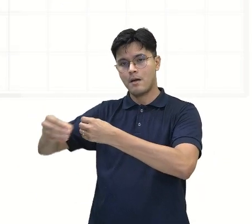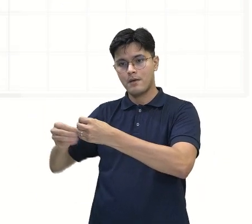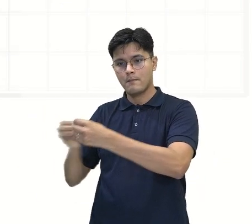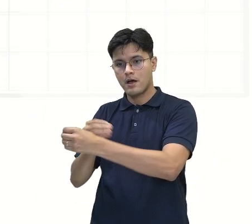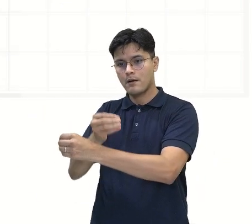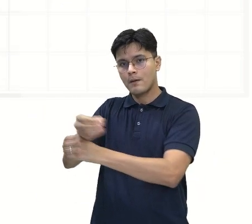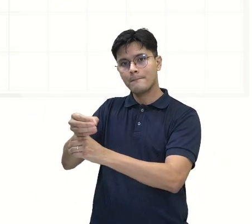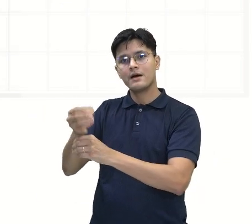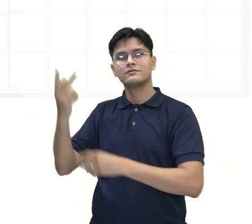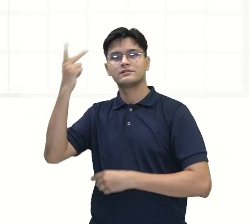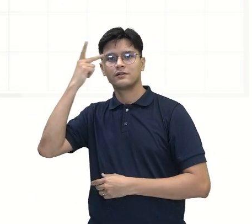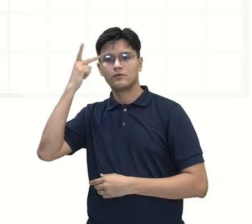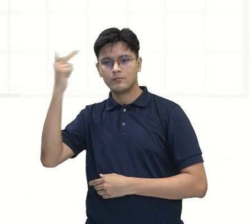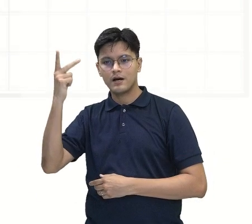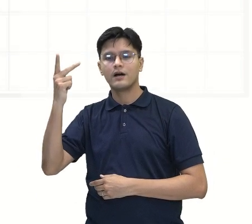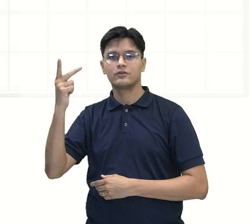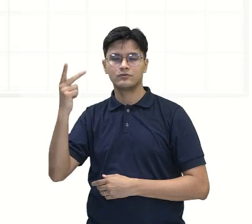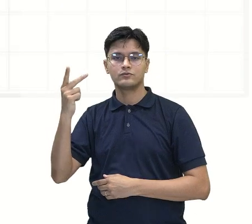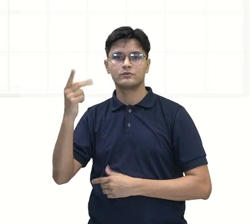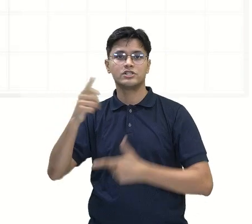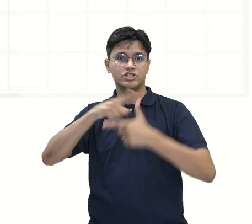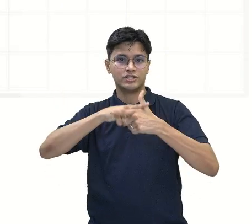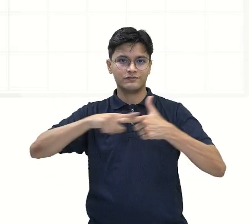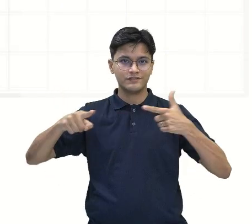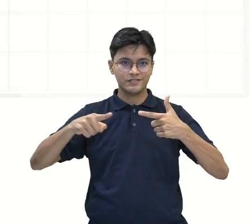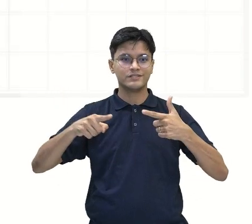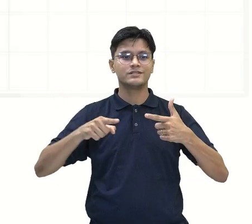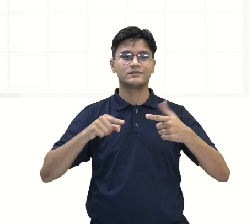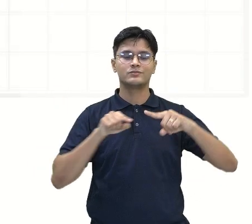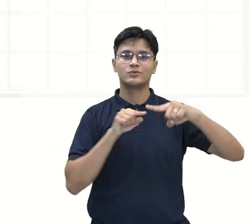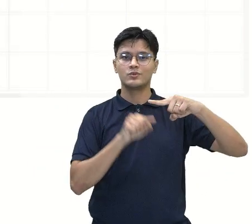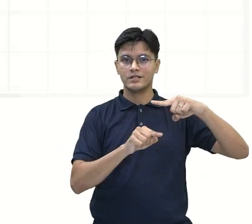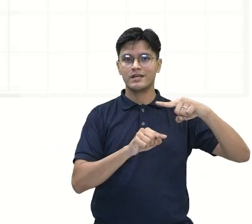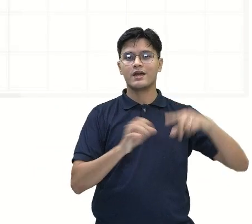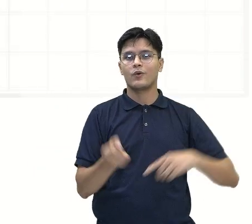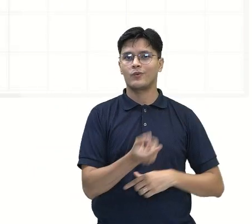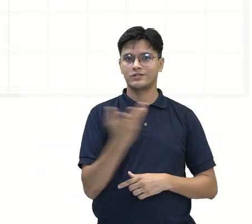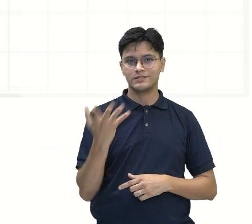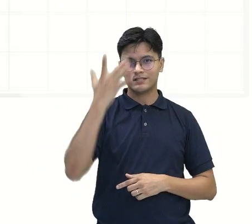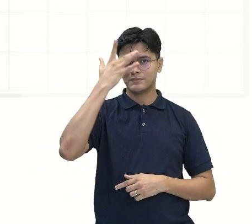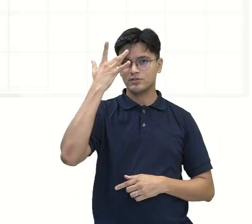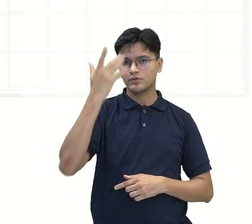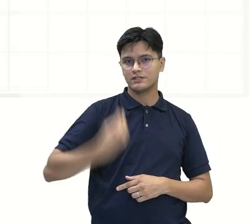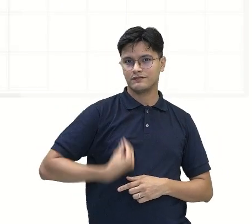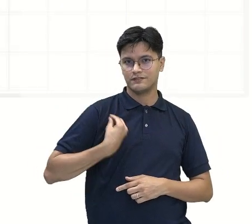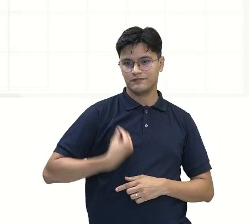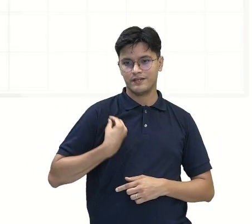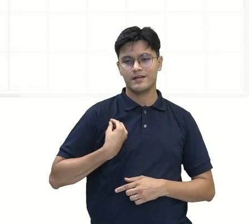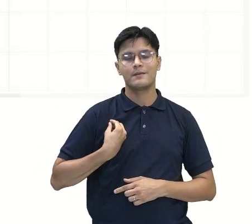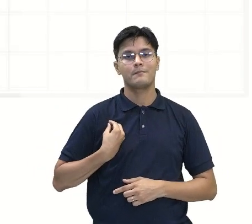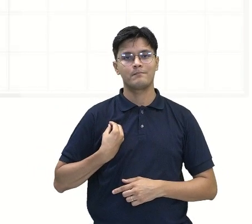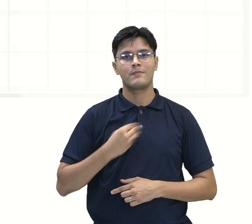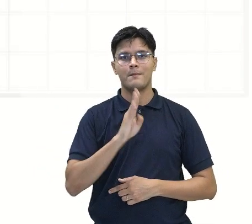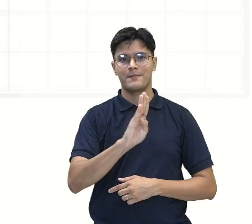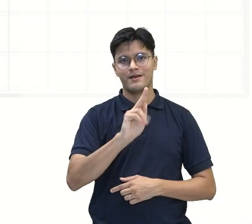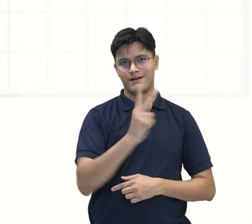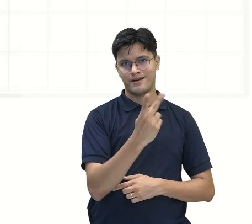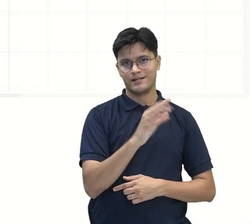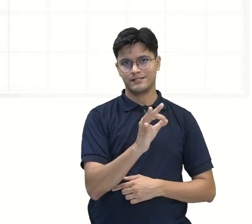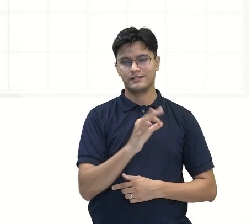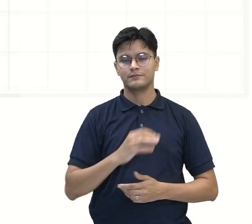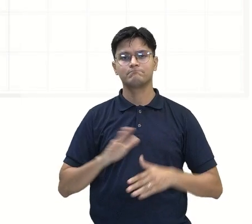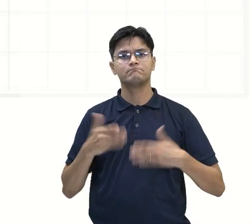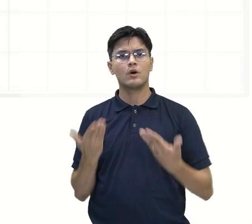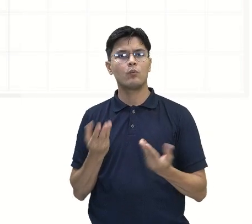metropolitana de Belo Horizonte. Essa vai ser a minha razão. Ou seja, 21 está para